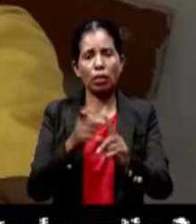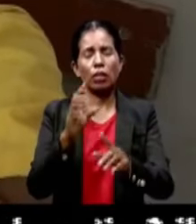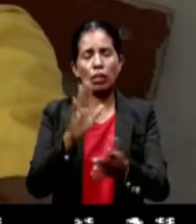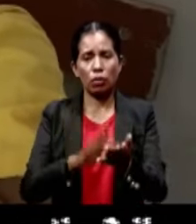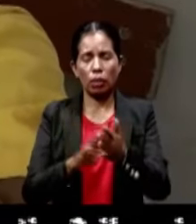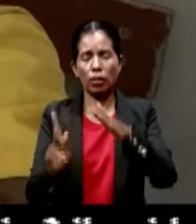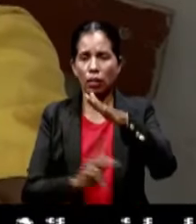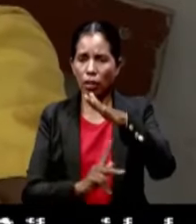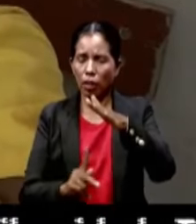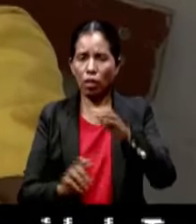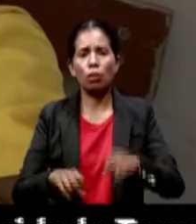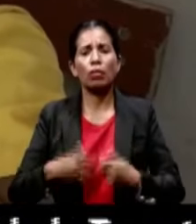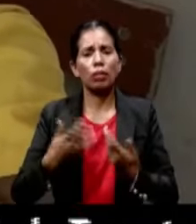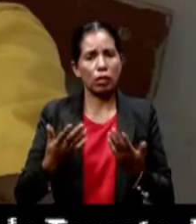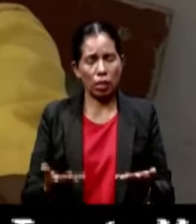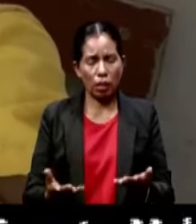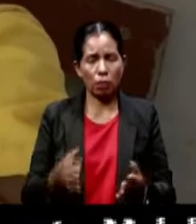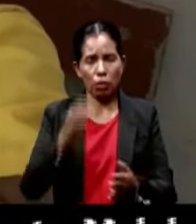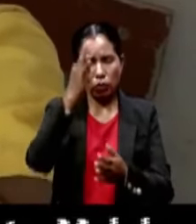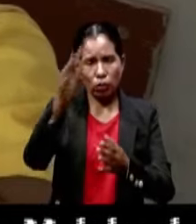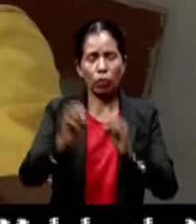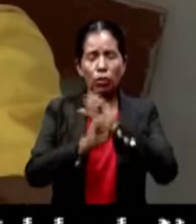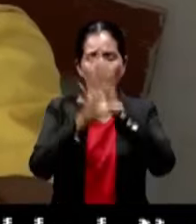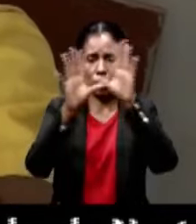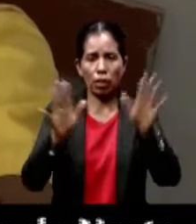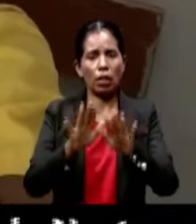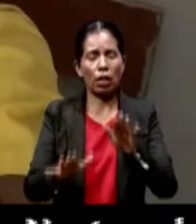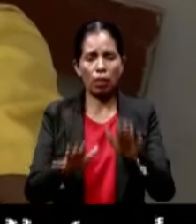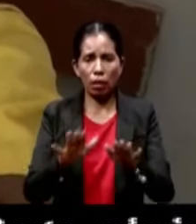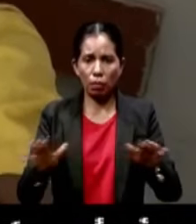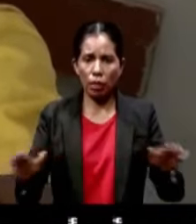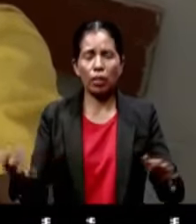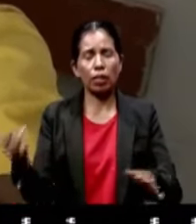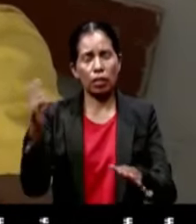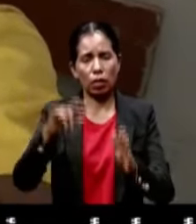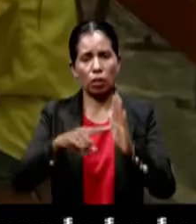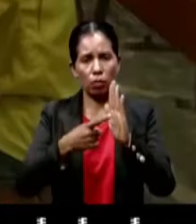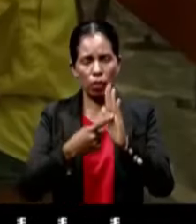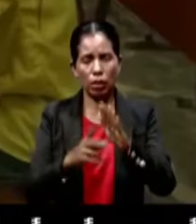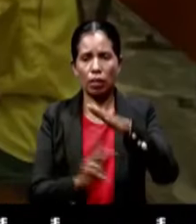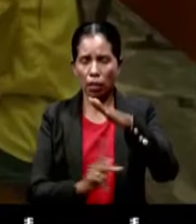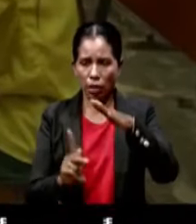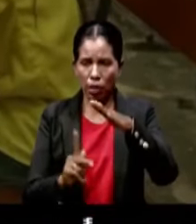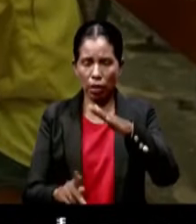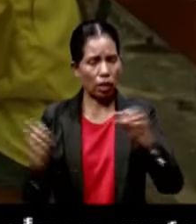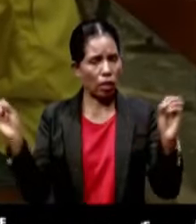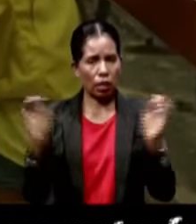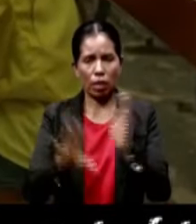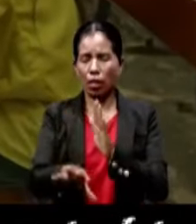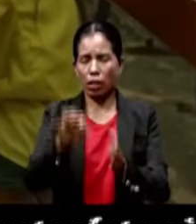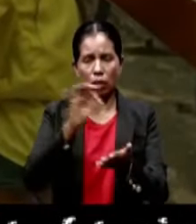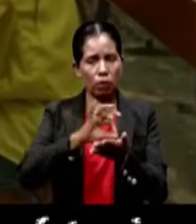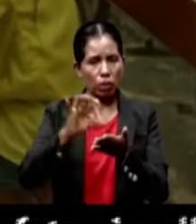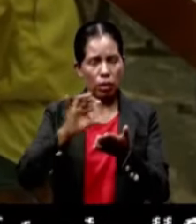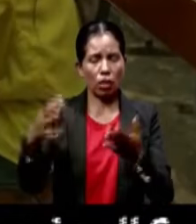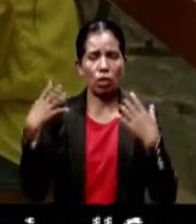Nune o ensama katu garante futuro ida na Roman selabarek sira ha huhu si primeiro ciclo ou la heta formação ida